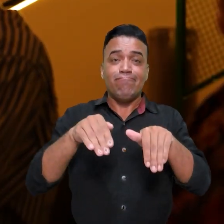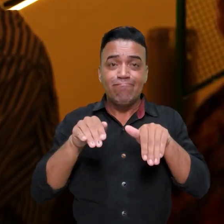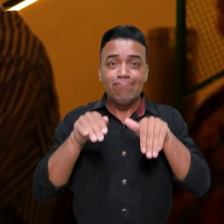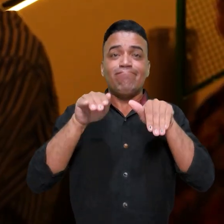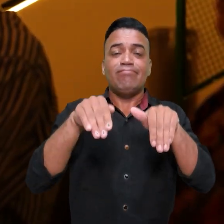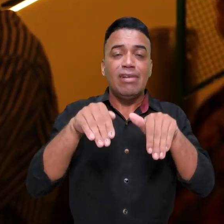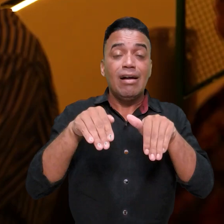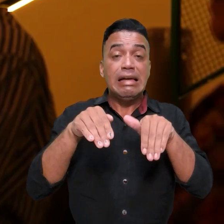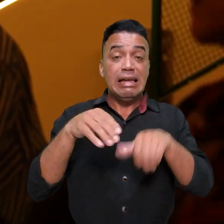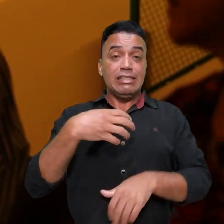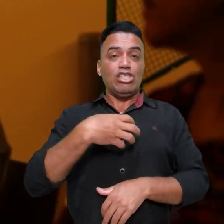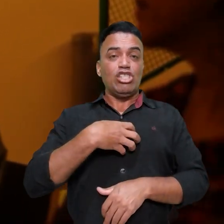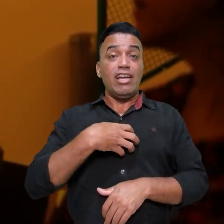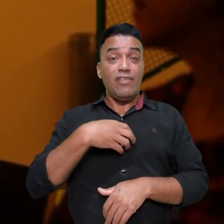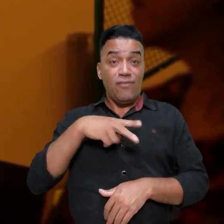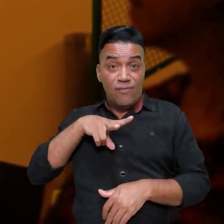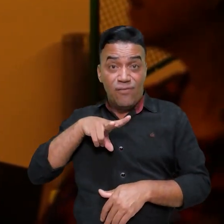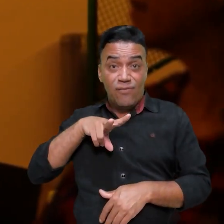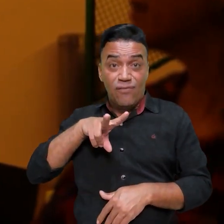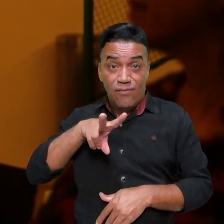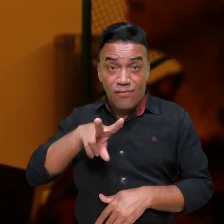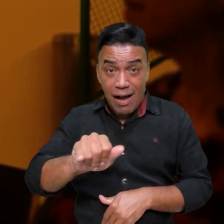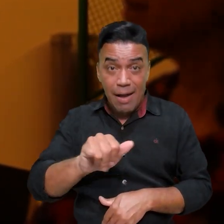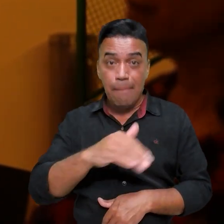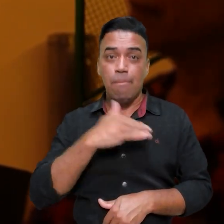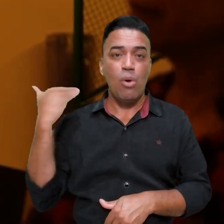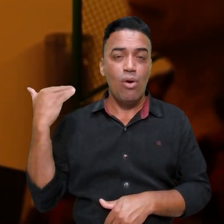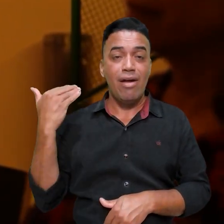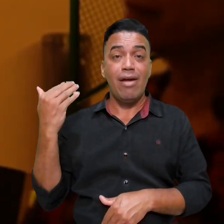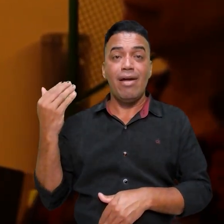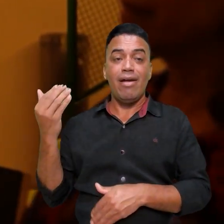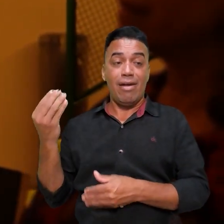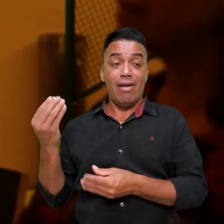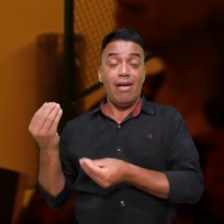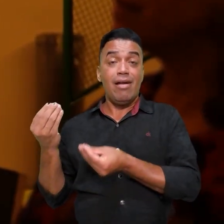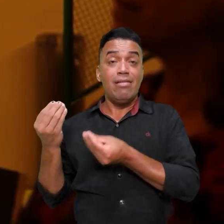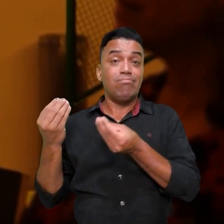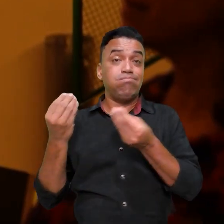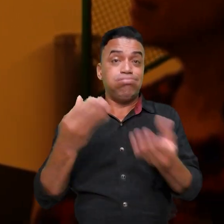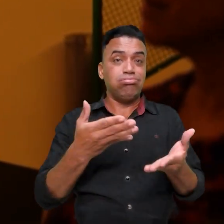vai morrer, ele passa isso para o filho